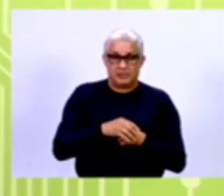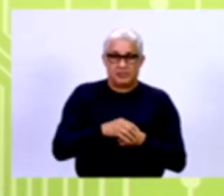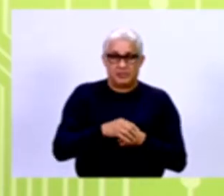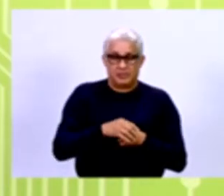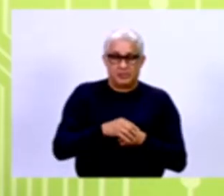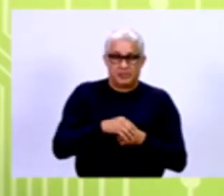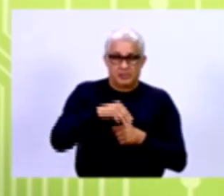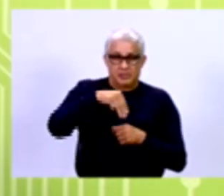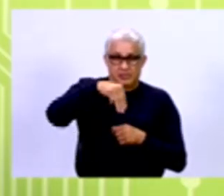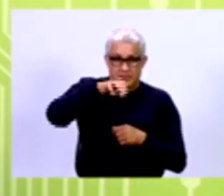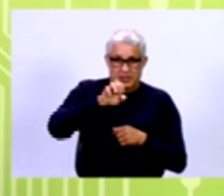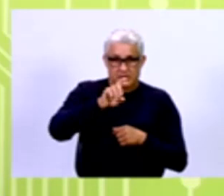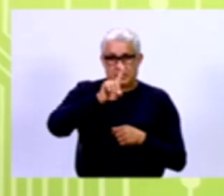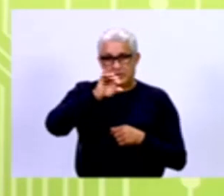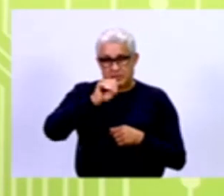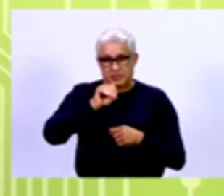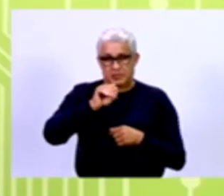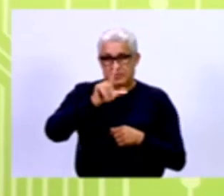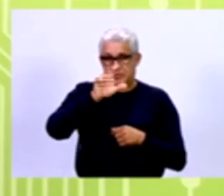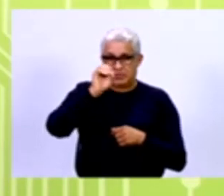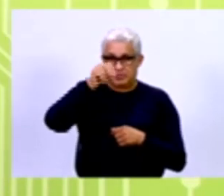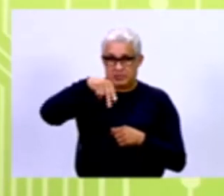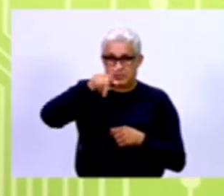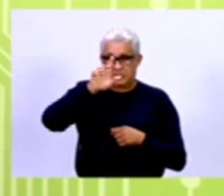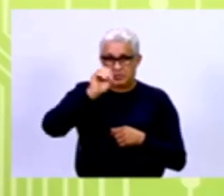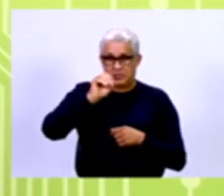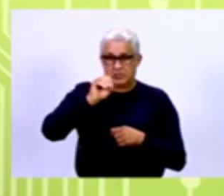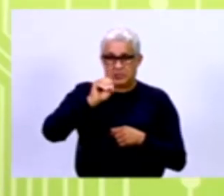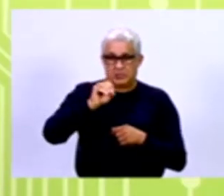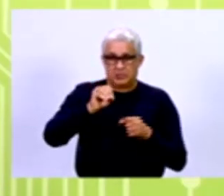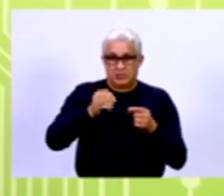prazo nas performances seguintes, que está se confirmando,